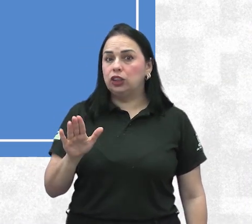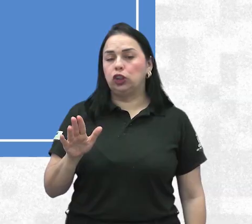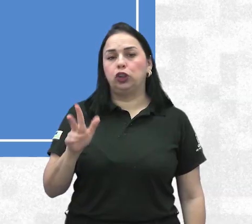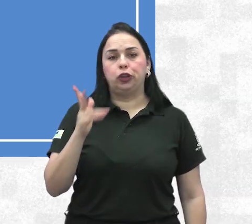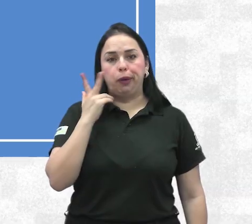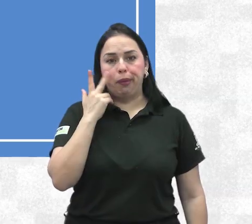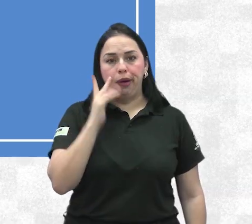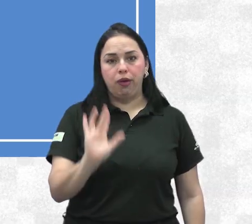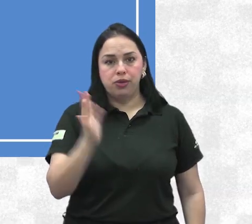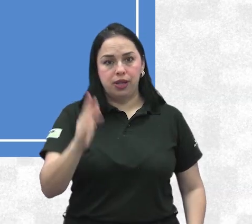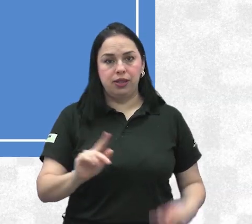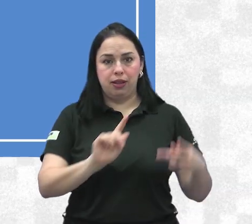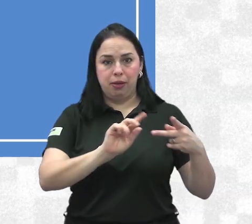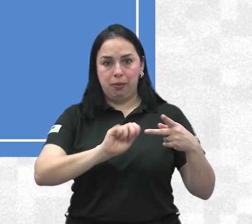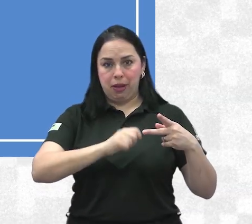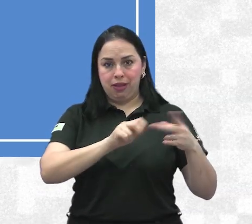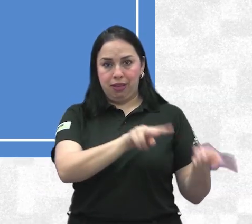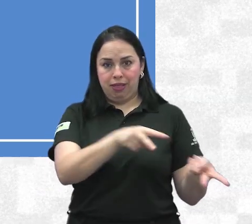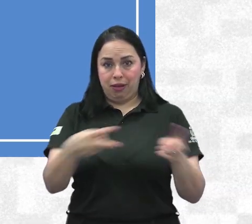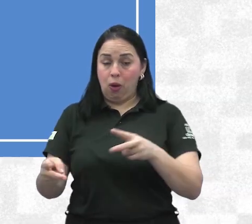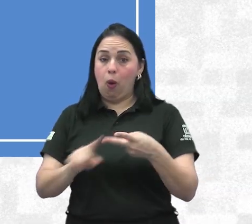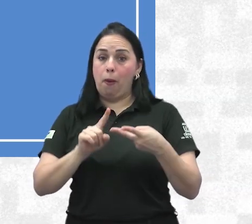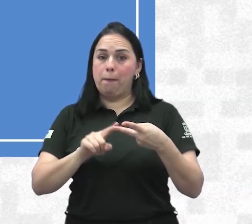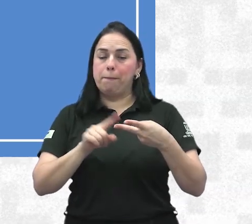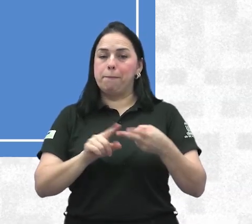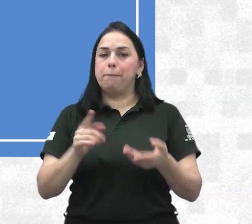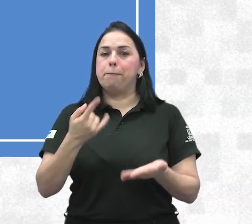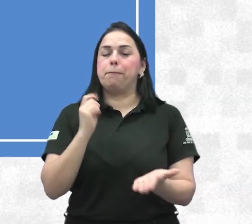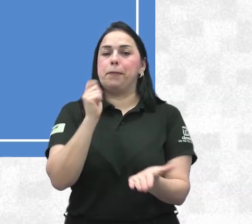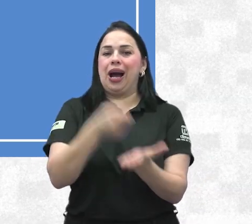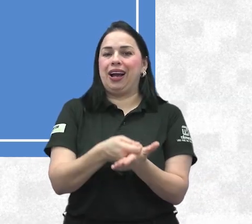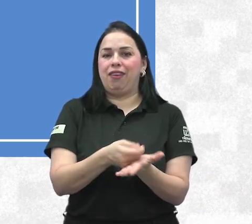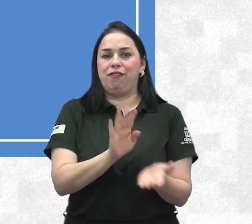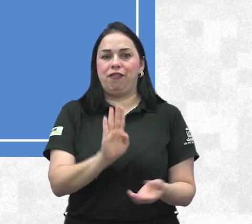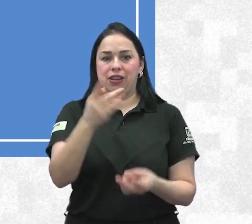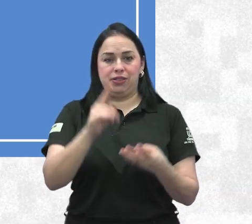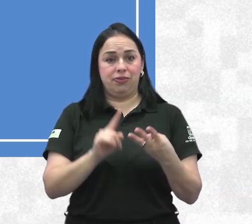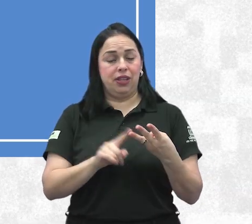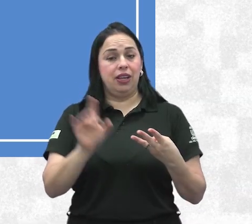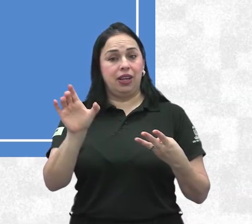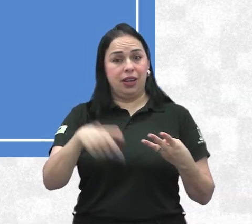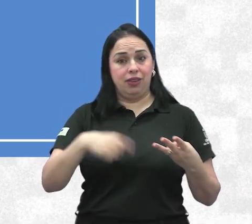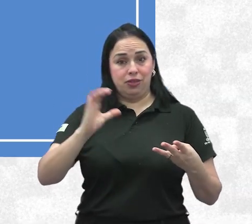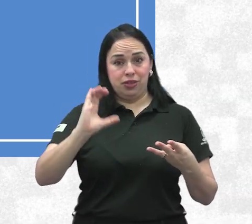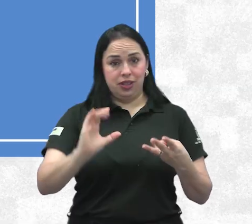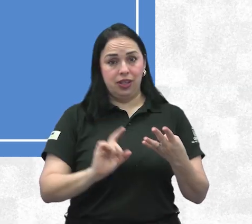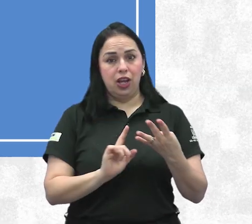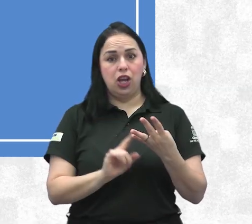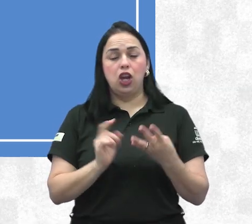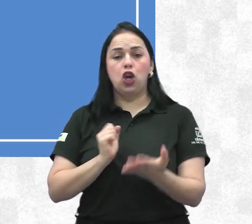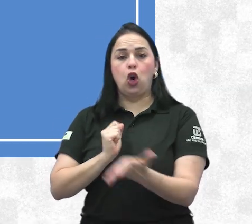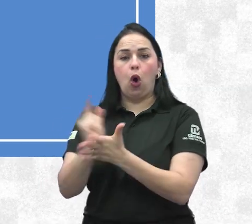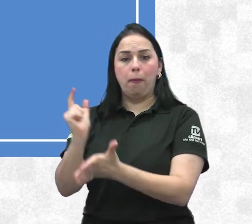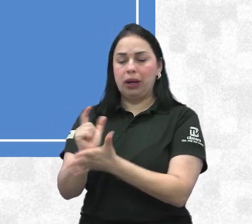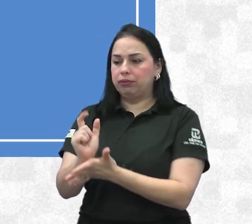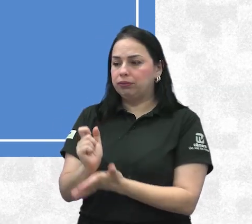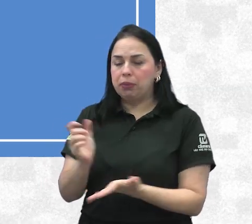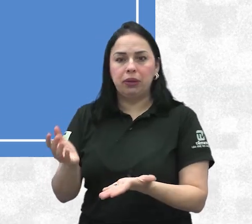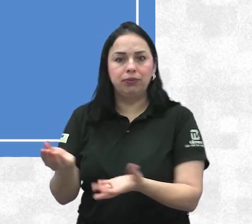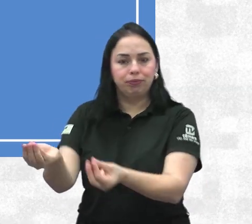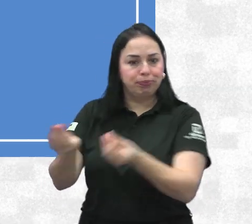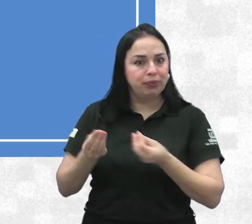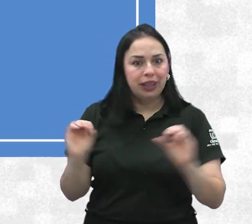mais comuns estão o do Pix ou boletos falsos, fraudes contra cartão de crédito e compras